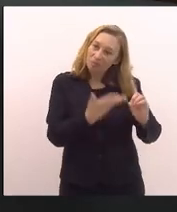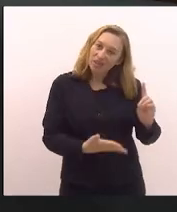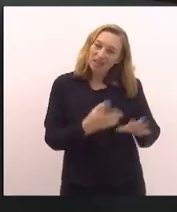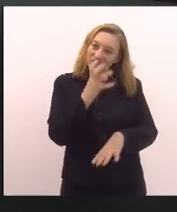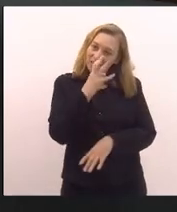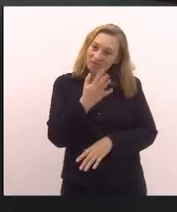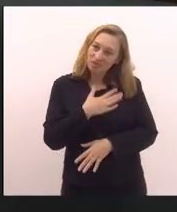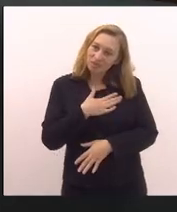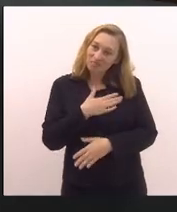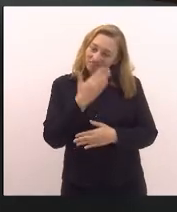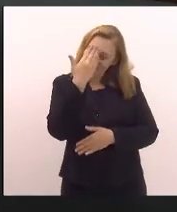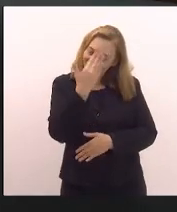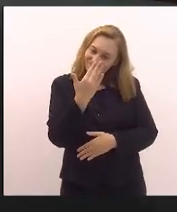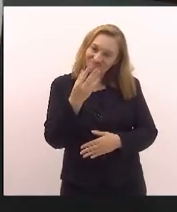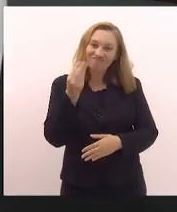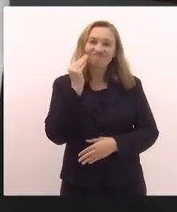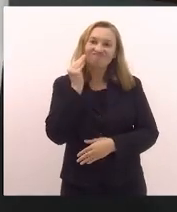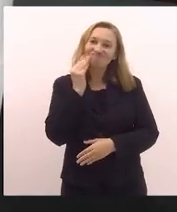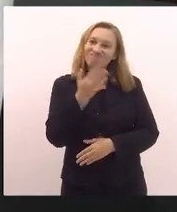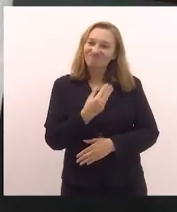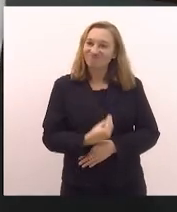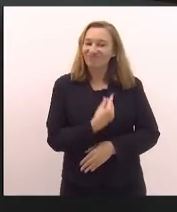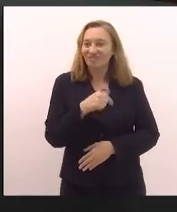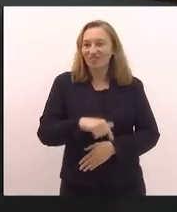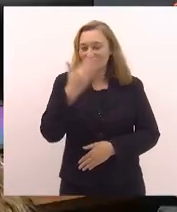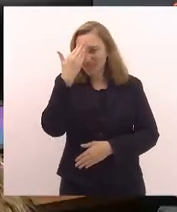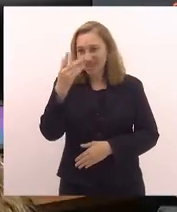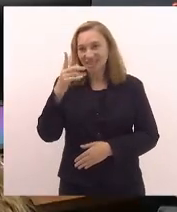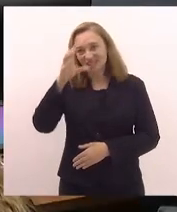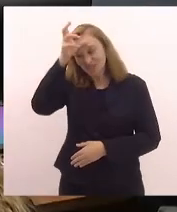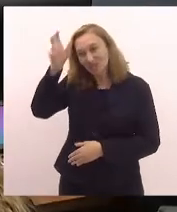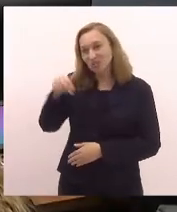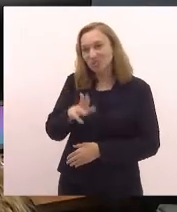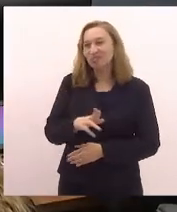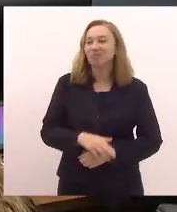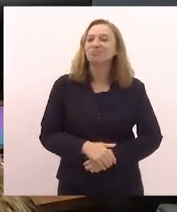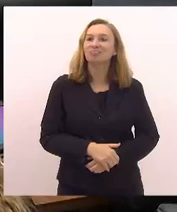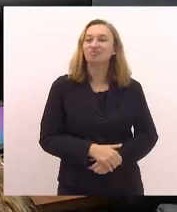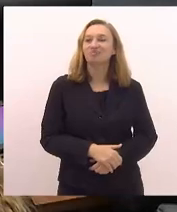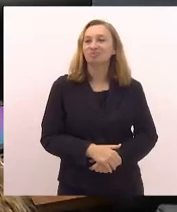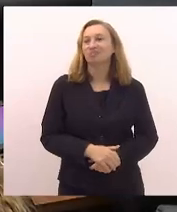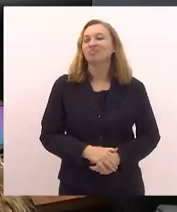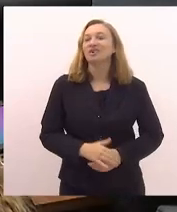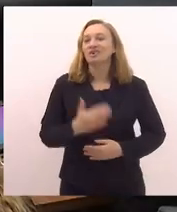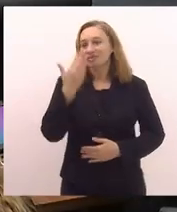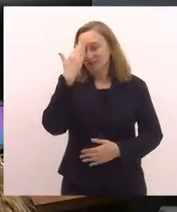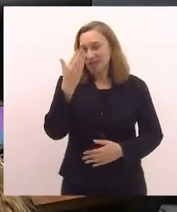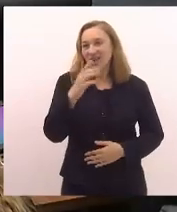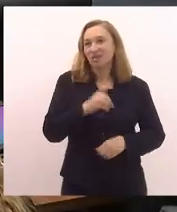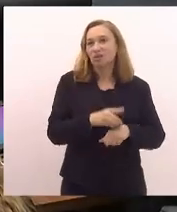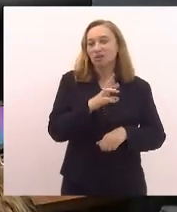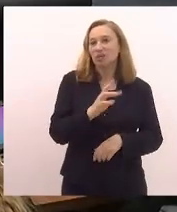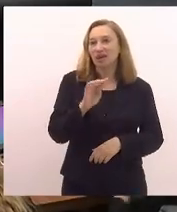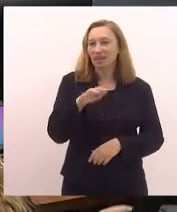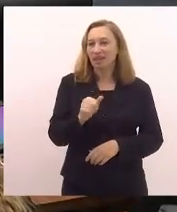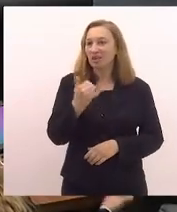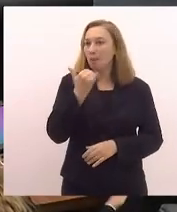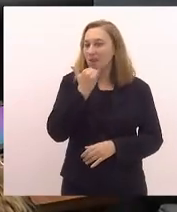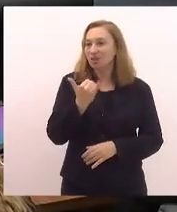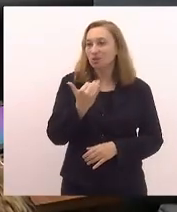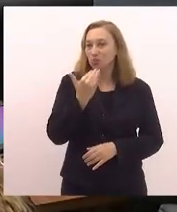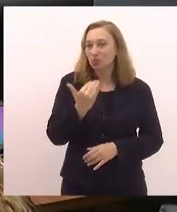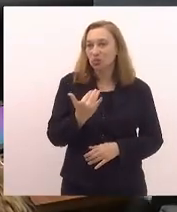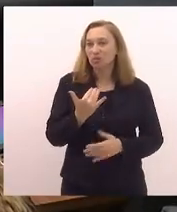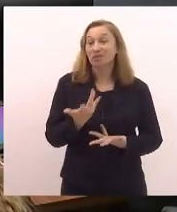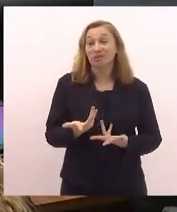admiração. Eu agradeço muito a oportunidade de estar aqui. Obrigada, tia Ju. Obrigada, doutora Renata. Peço desculpa pela